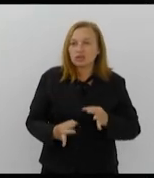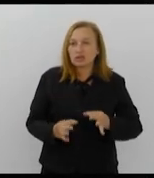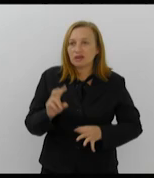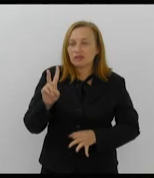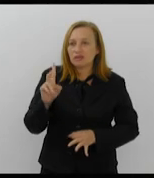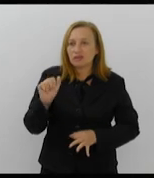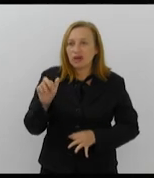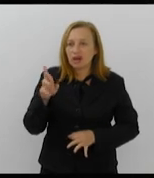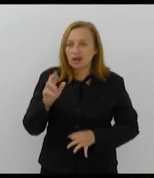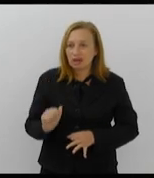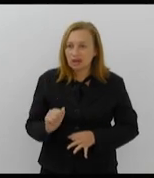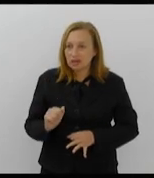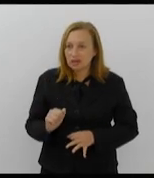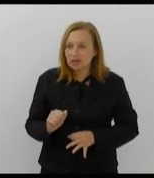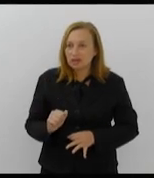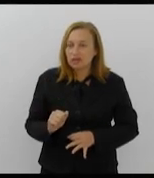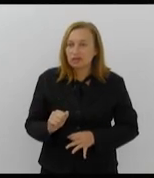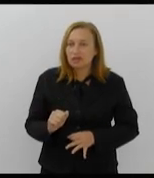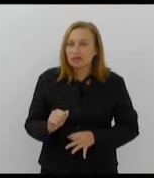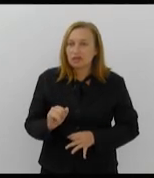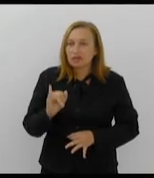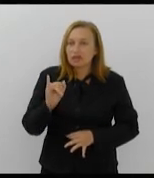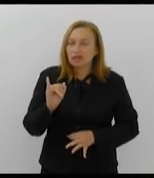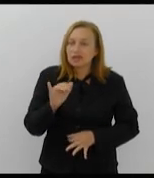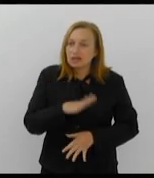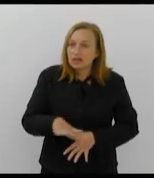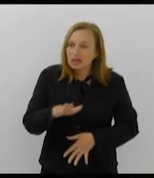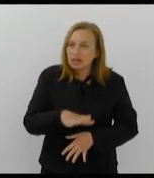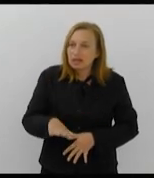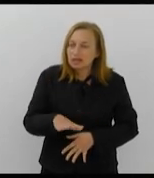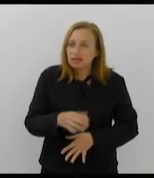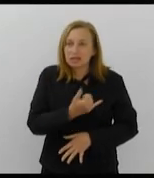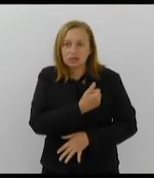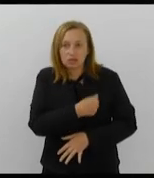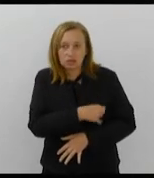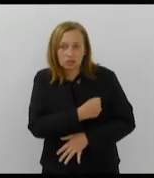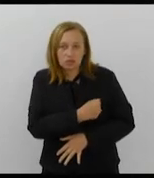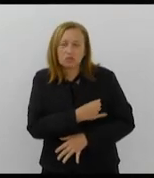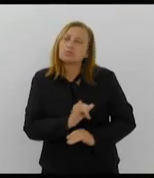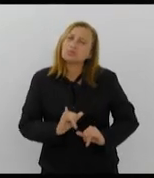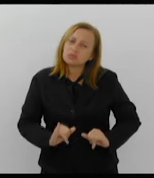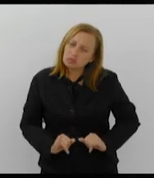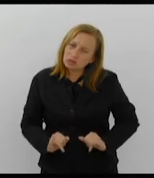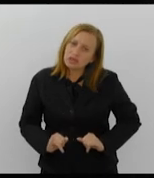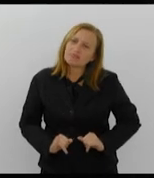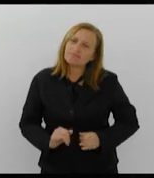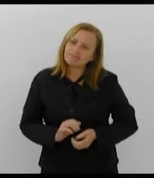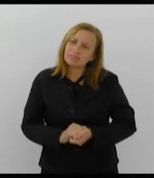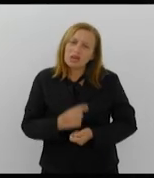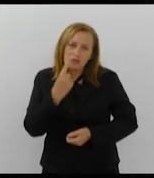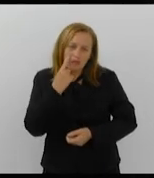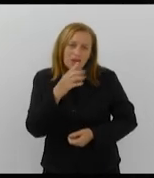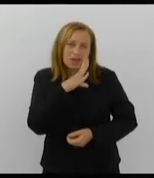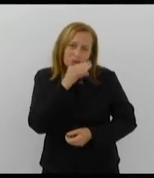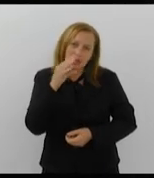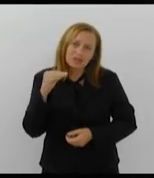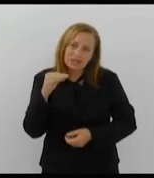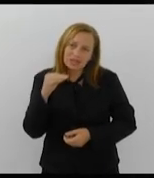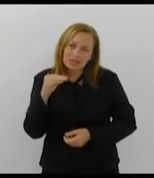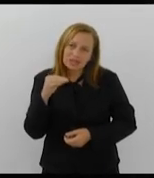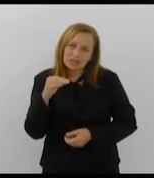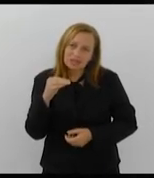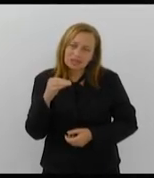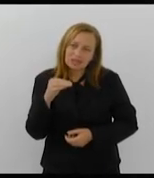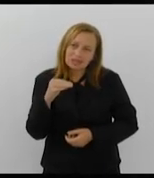Infância de São João de Meriti. E me doeu muito no coração ver adolescentes na